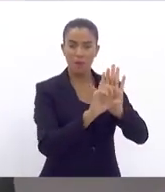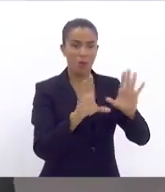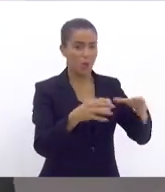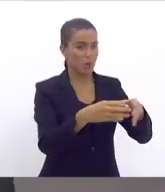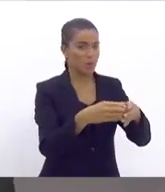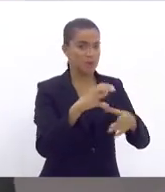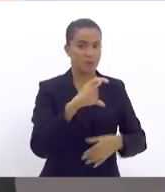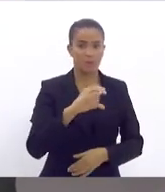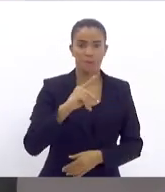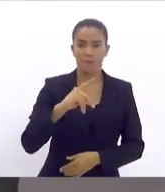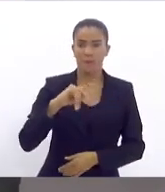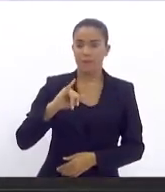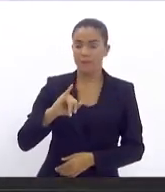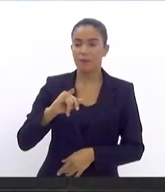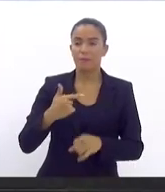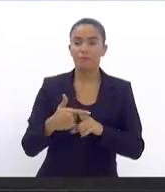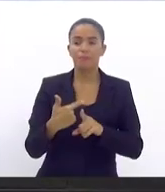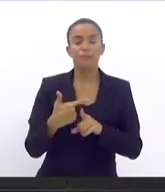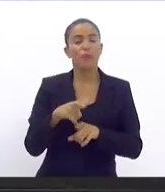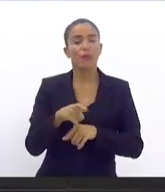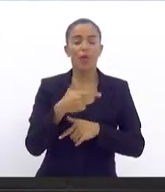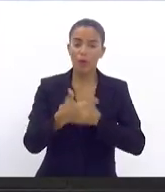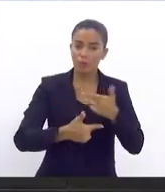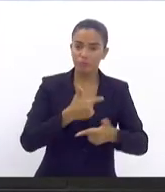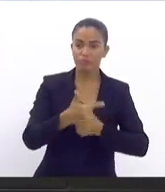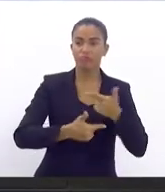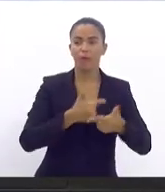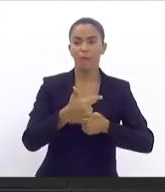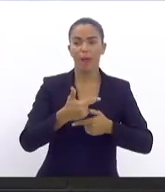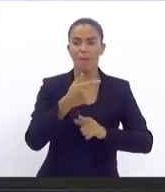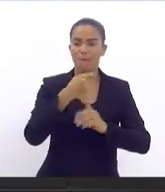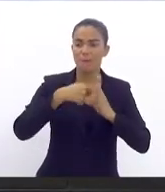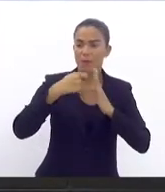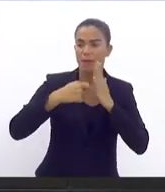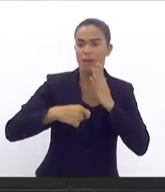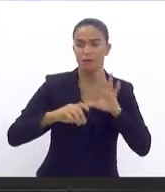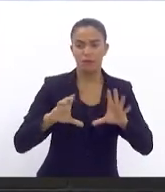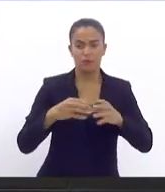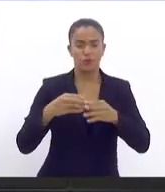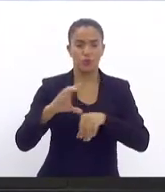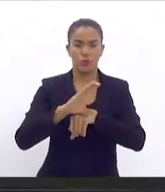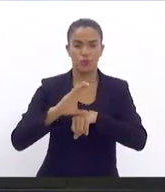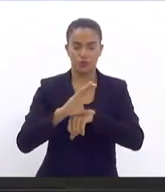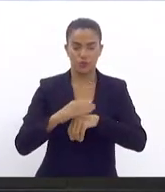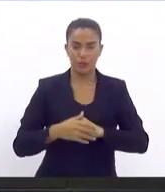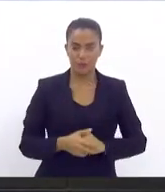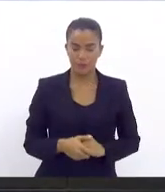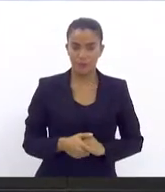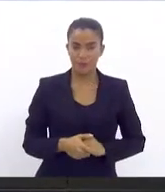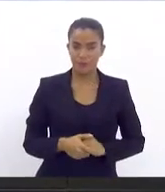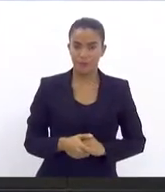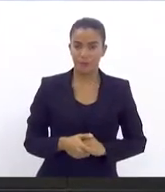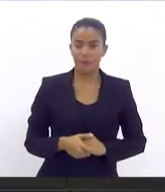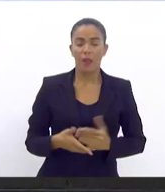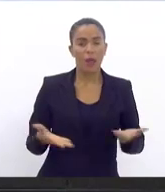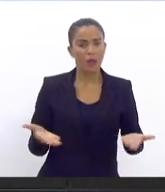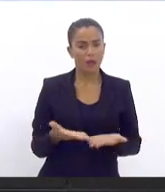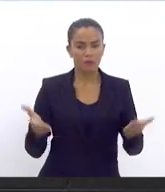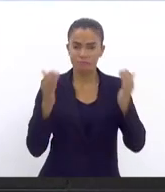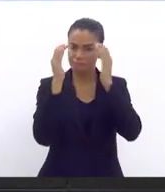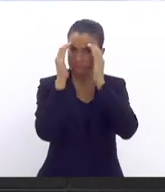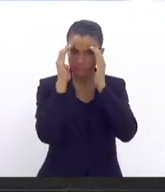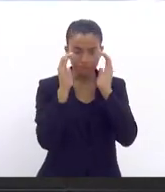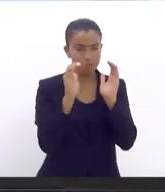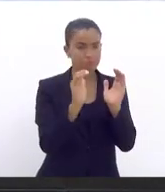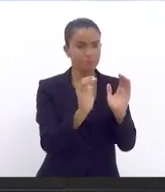uma CPI, porque é o fruto do trabalho de meses de um colegiado. Agora, respeitando, sem adentrar